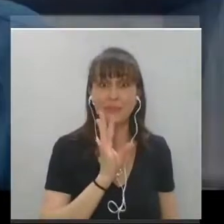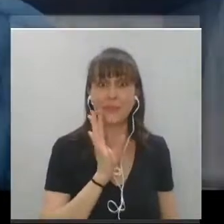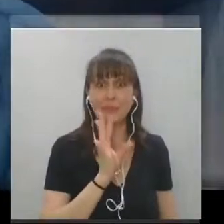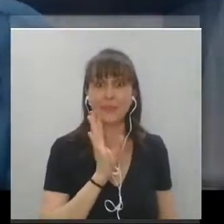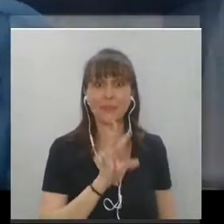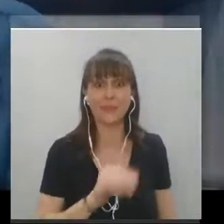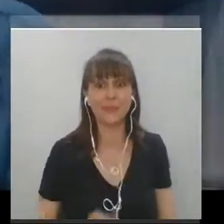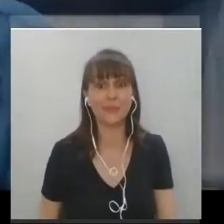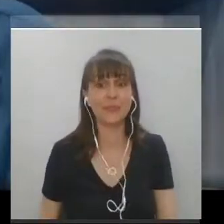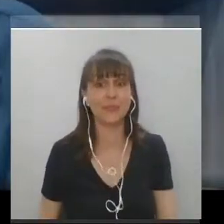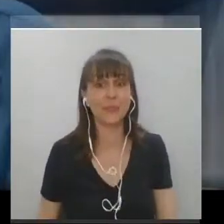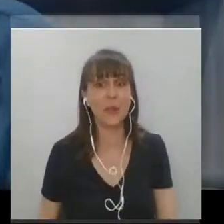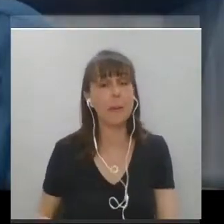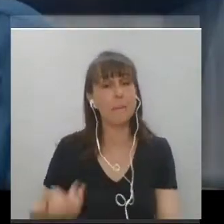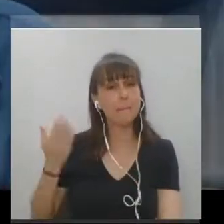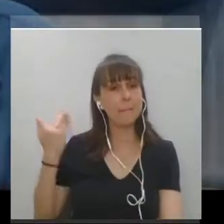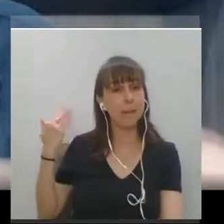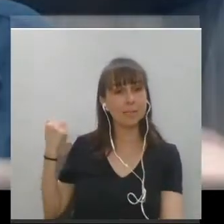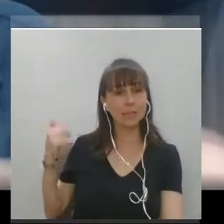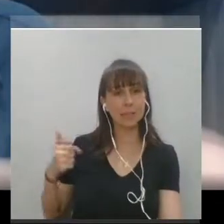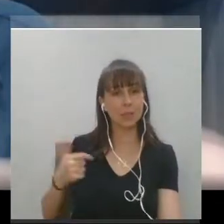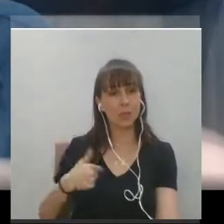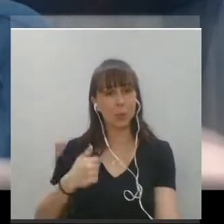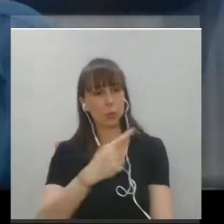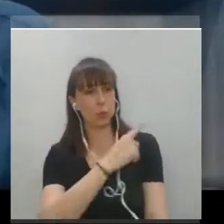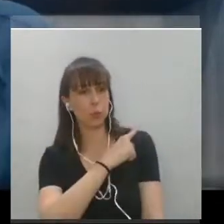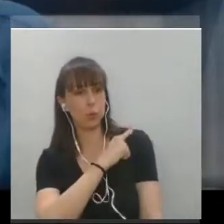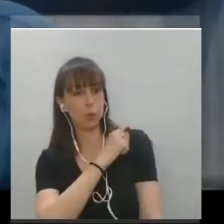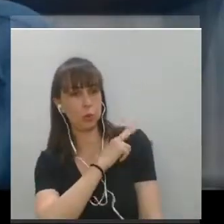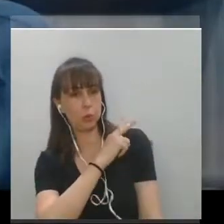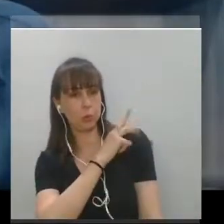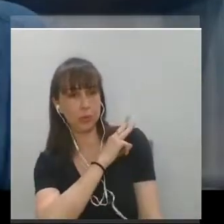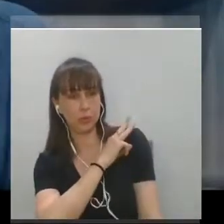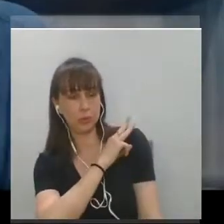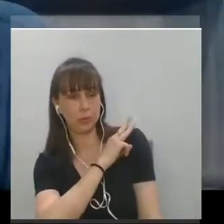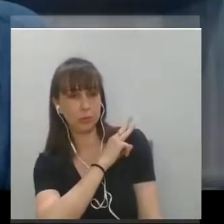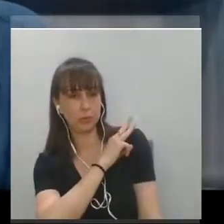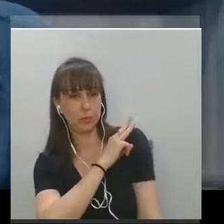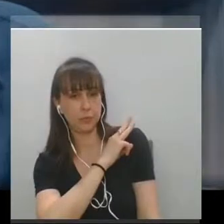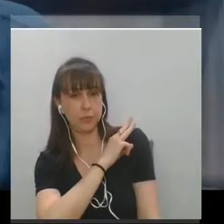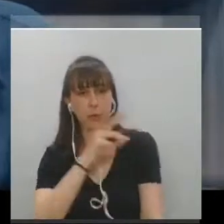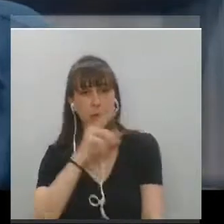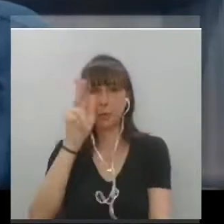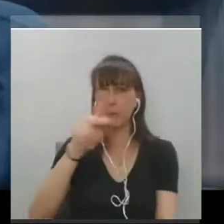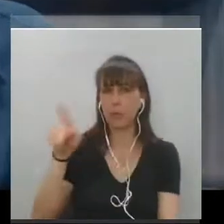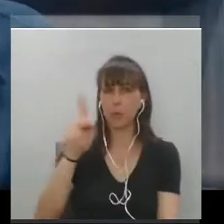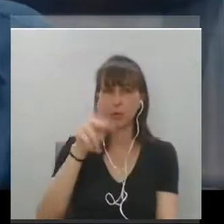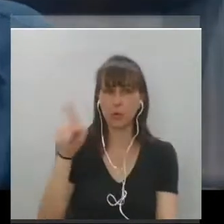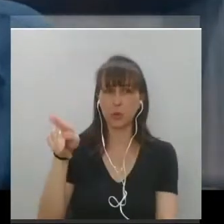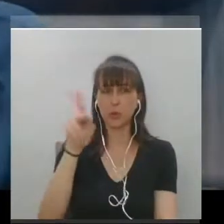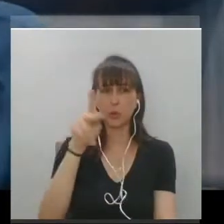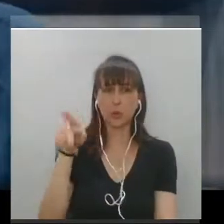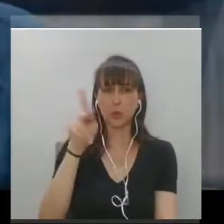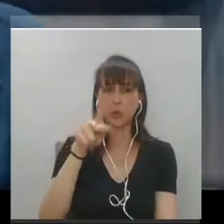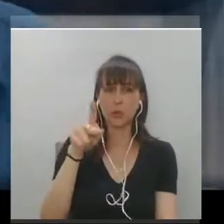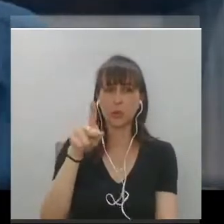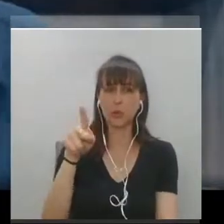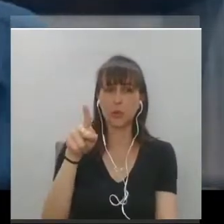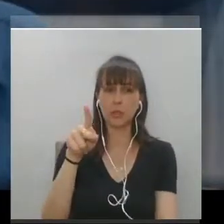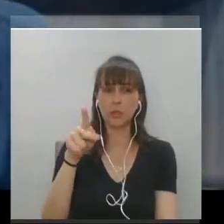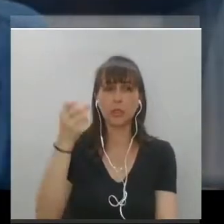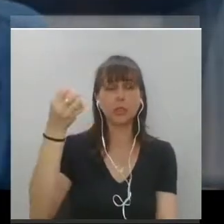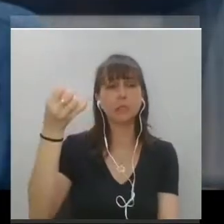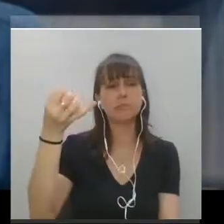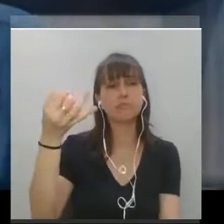né? Foi na época que eu estava no ensino médio, né? Um professor meu estava passando o filme, né, O Nome da